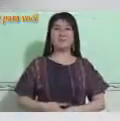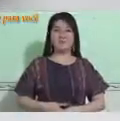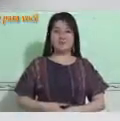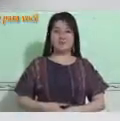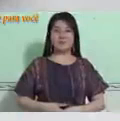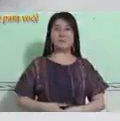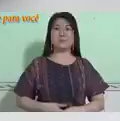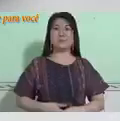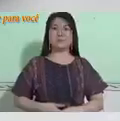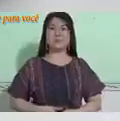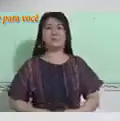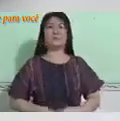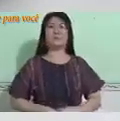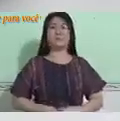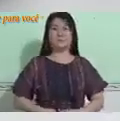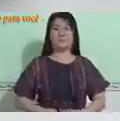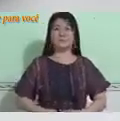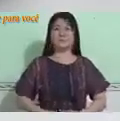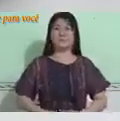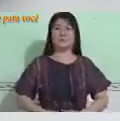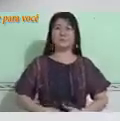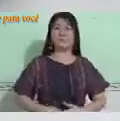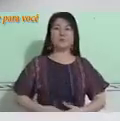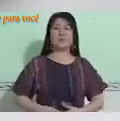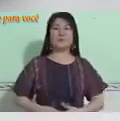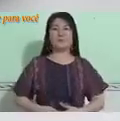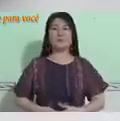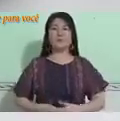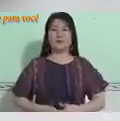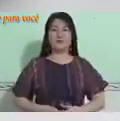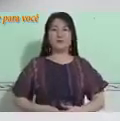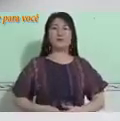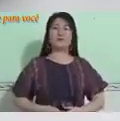as chances de sobrevivência até a chegada da ajuda médica.